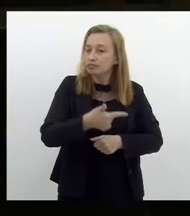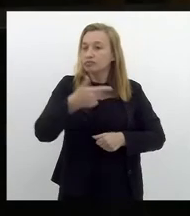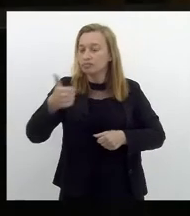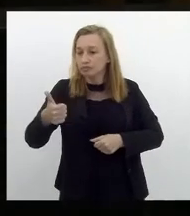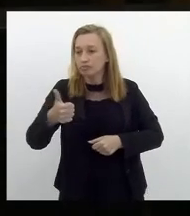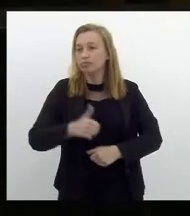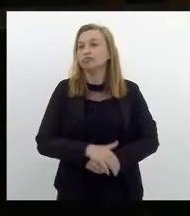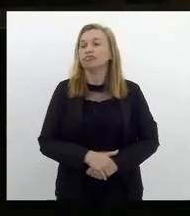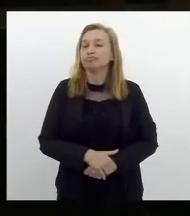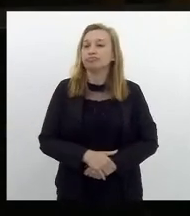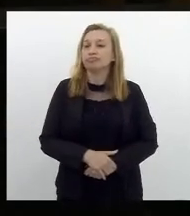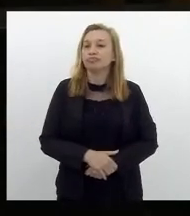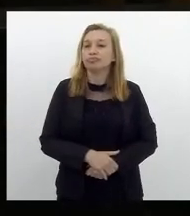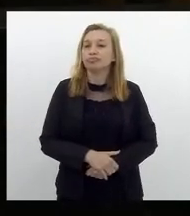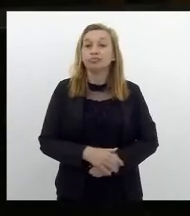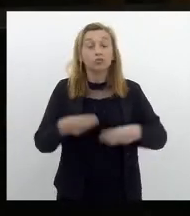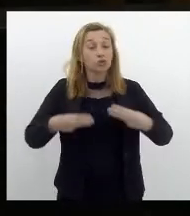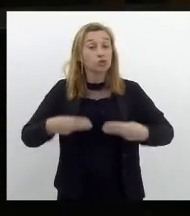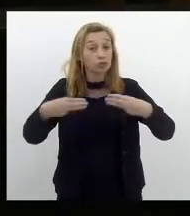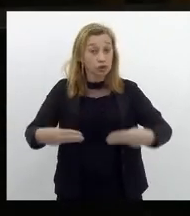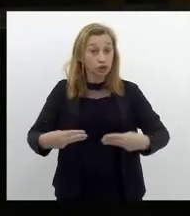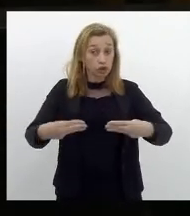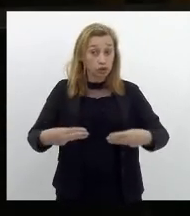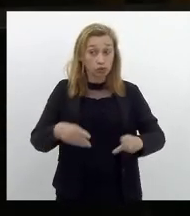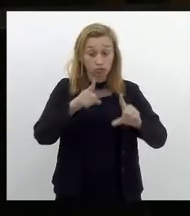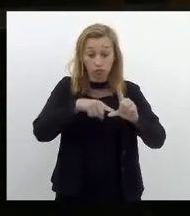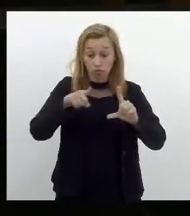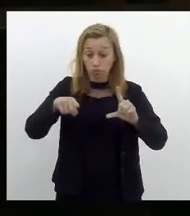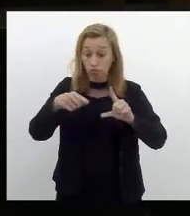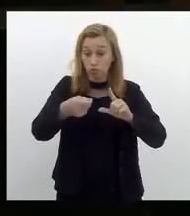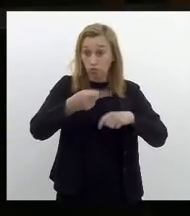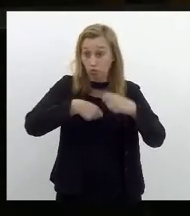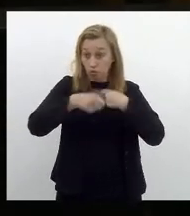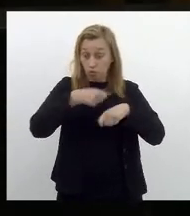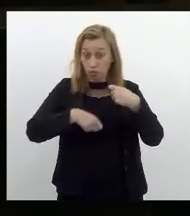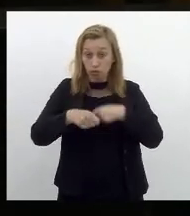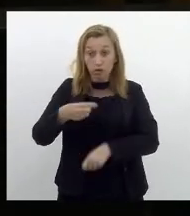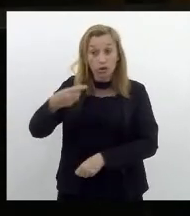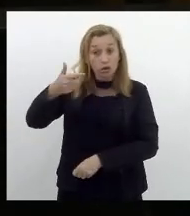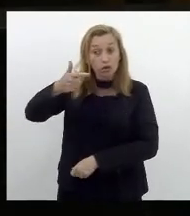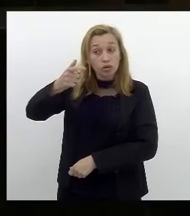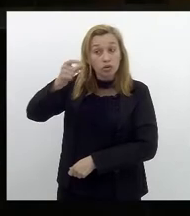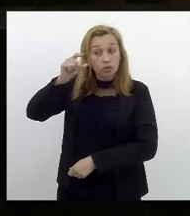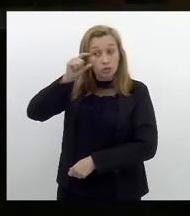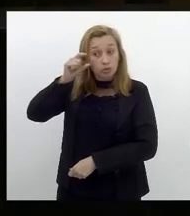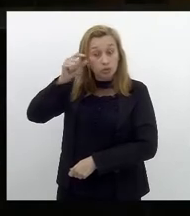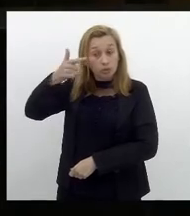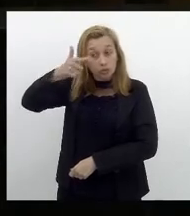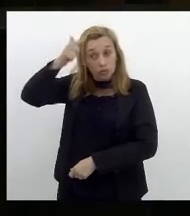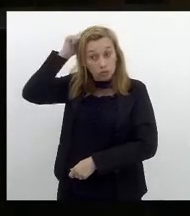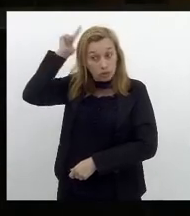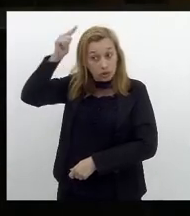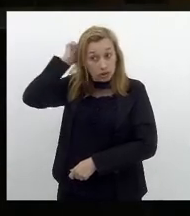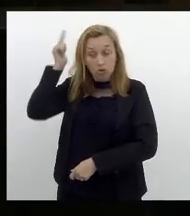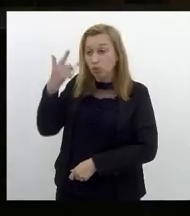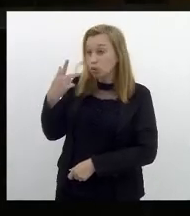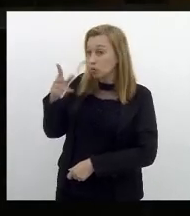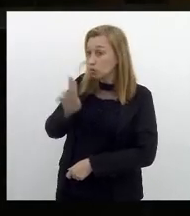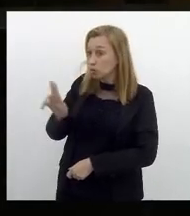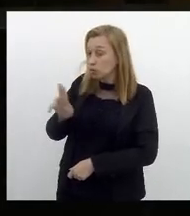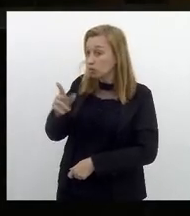de 2021. E o ministro da Economia, o senhor Paulo Guedes, o nome dele